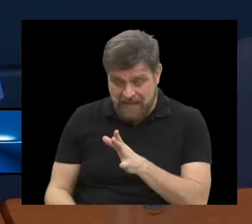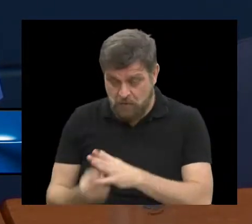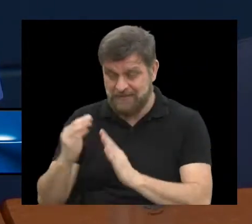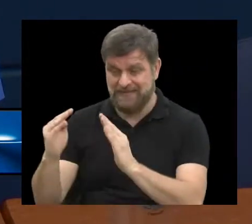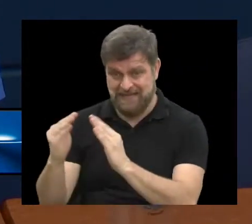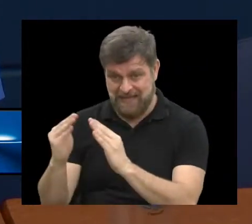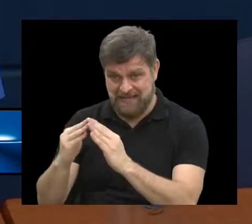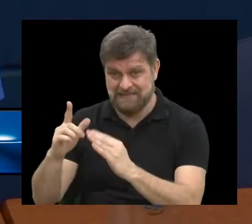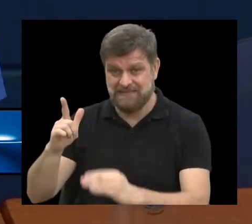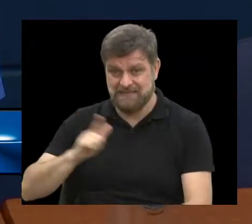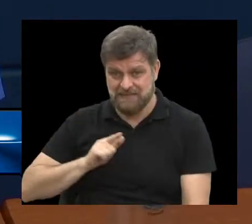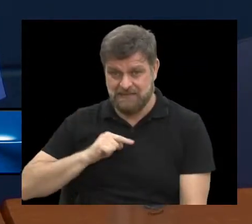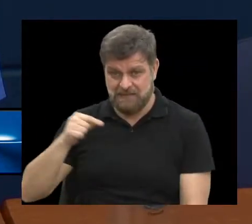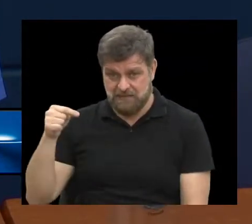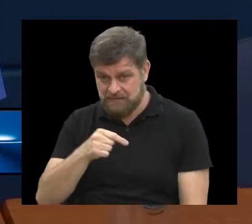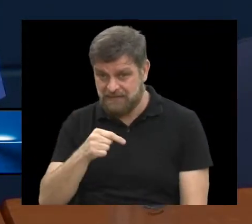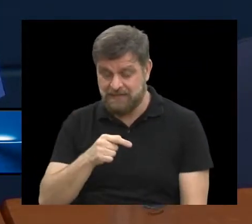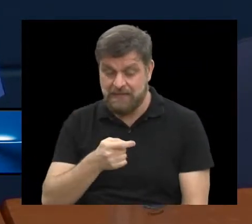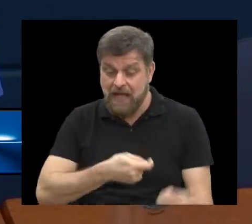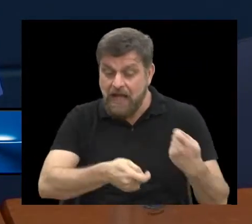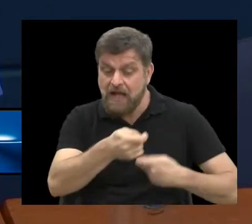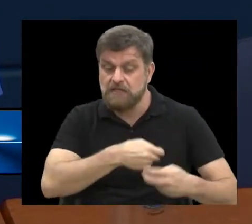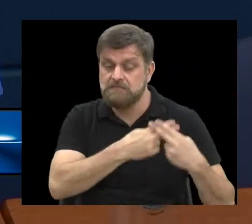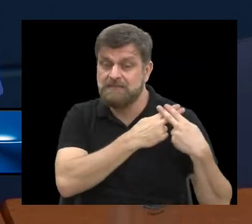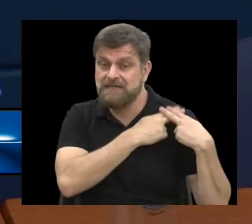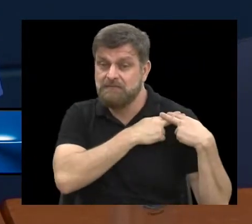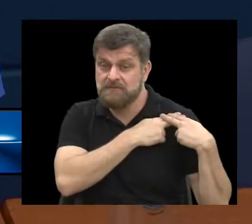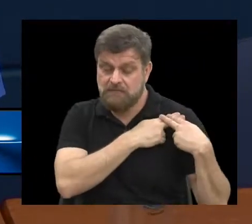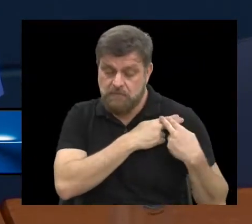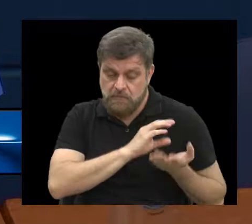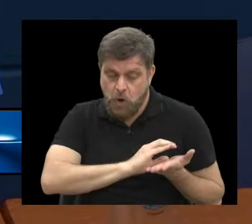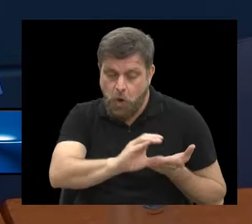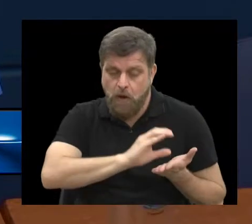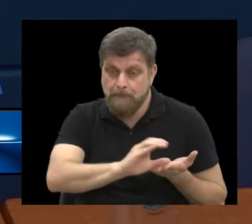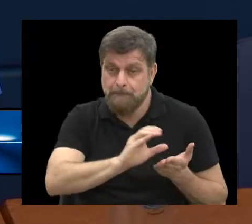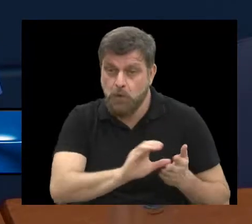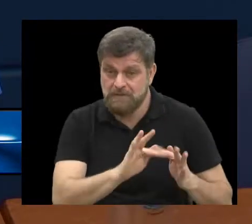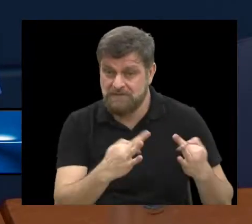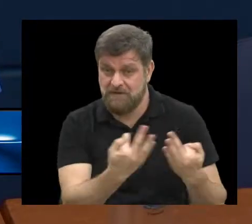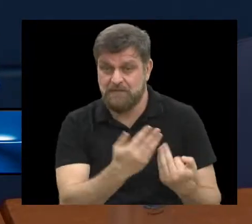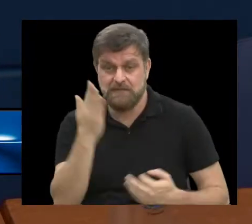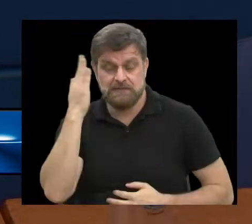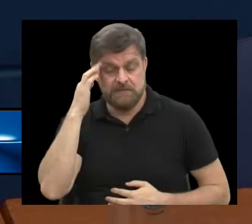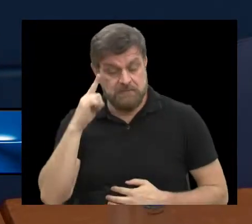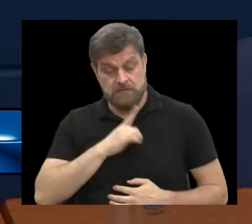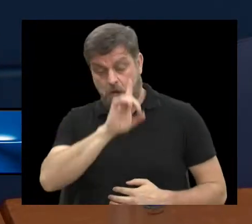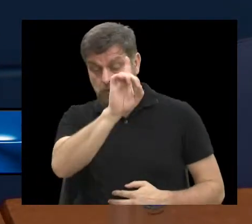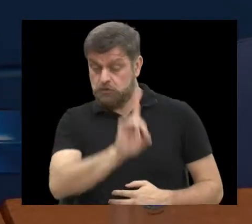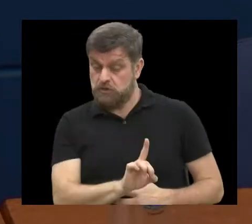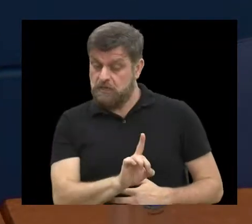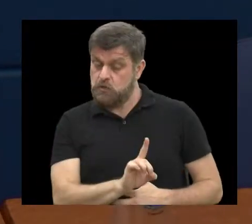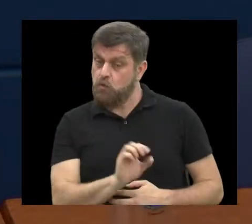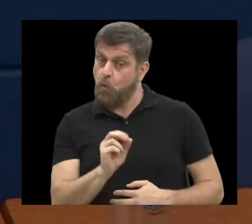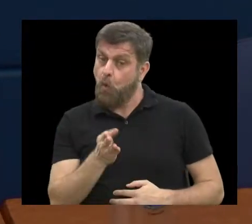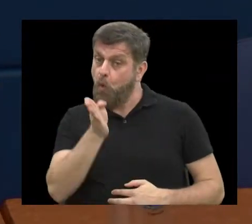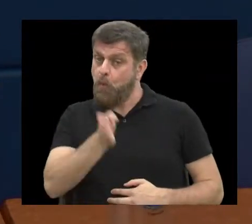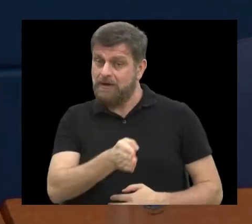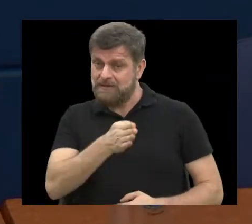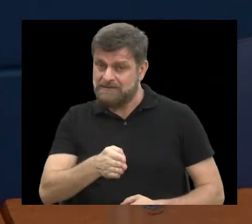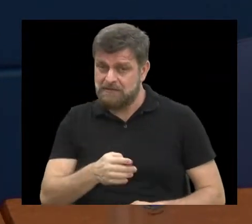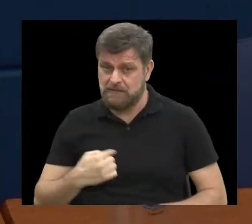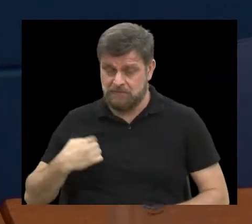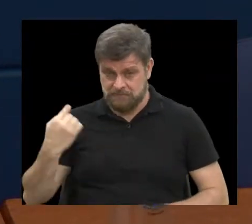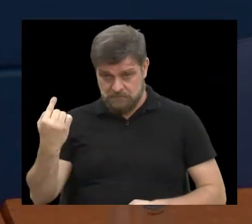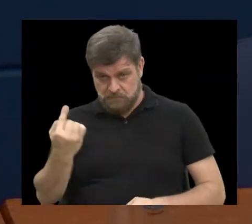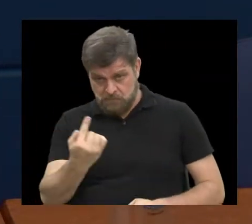casa, aí o órgão que administra o Bolsa Família vai ver se mantém o direito a ele ou não. Tá? Então, para nós,